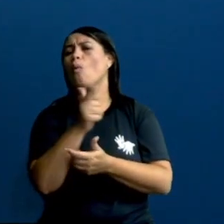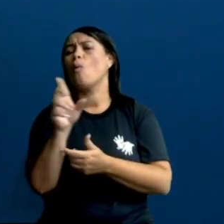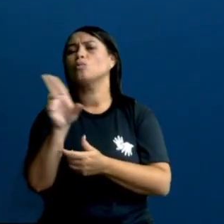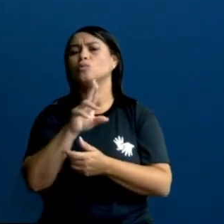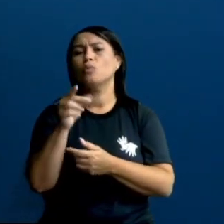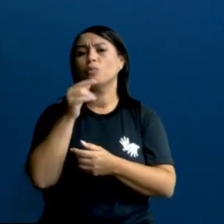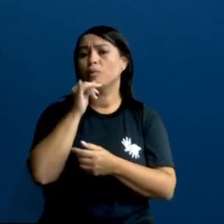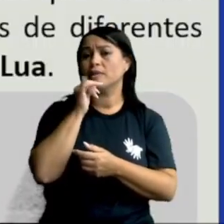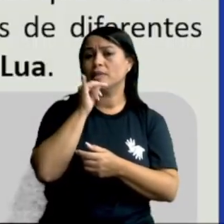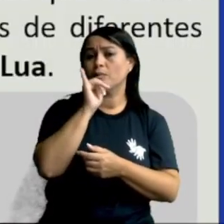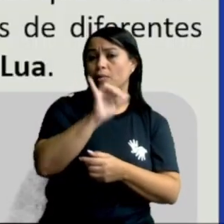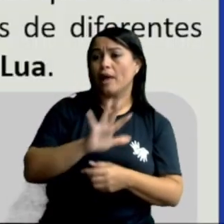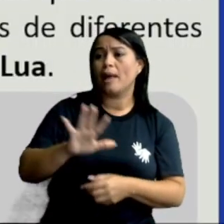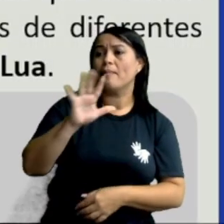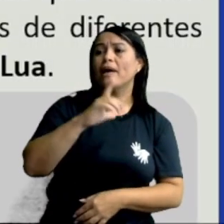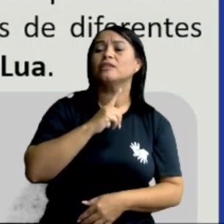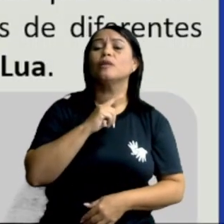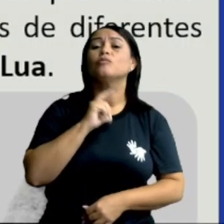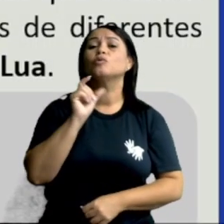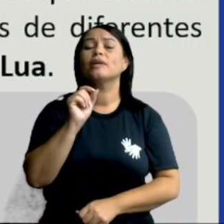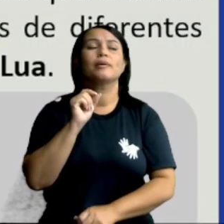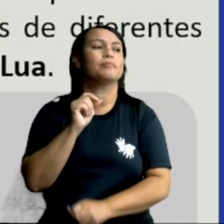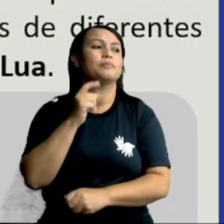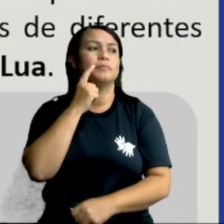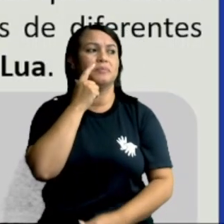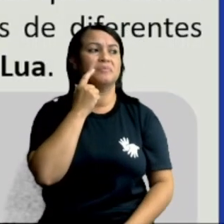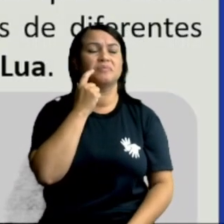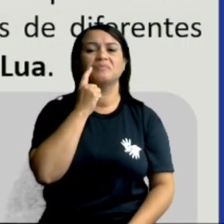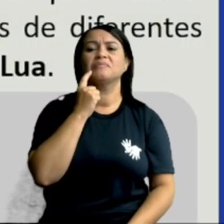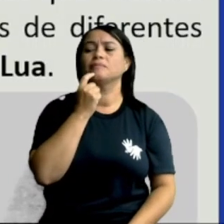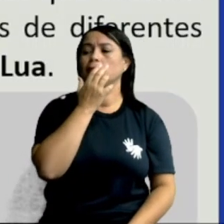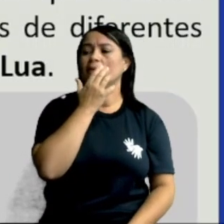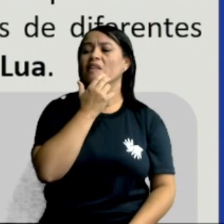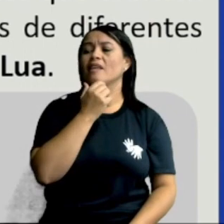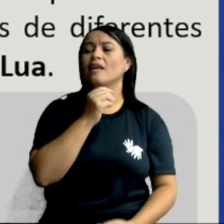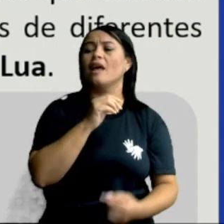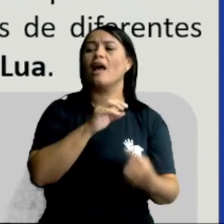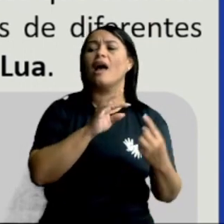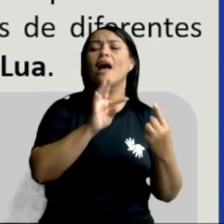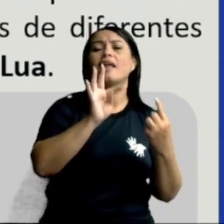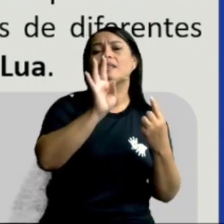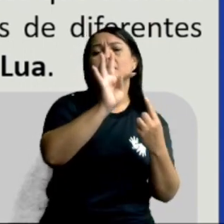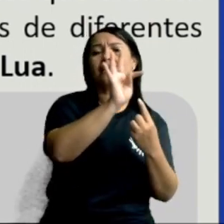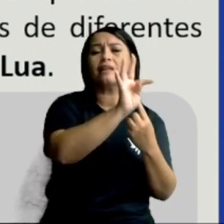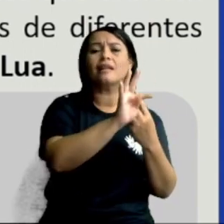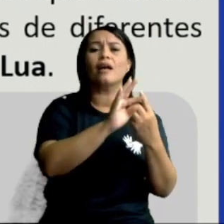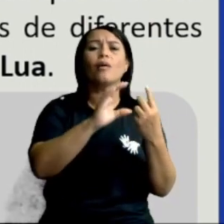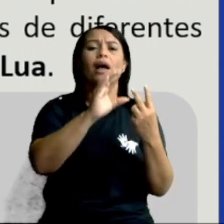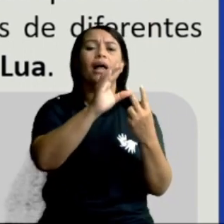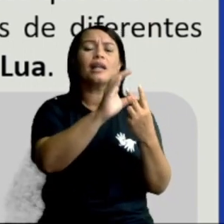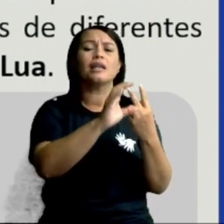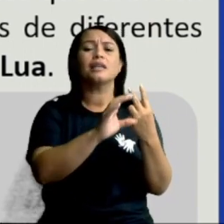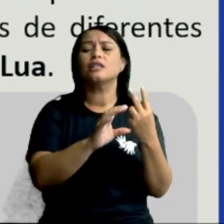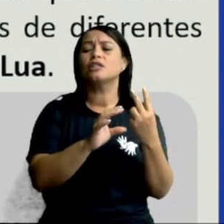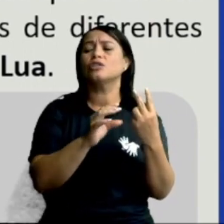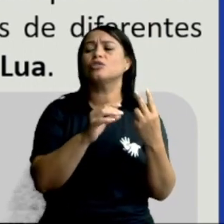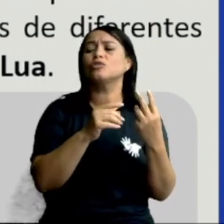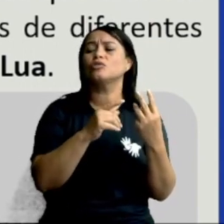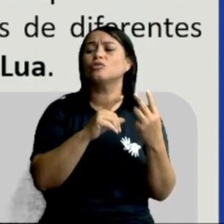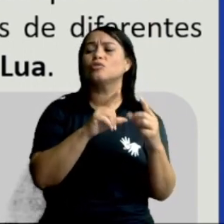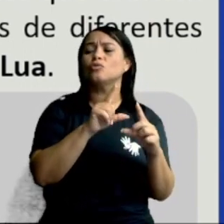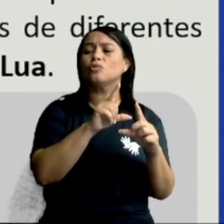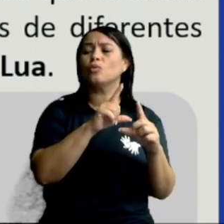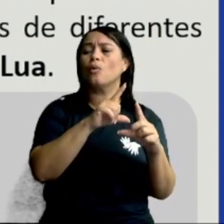aqui na imagem. Nós temos aqui a Titã, o Calisto, o Ló, a Lua que